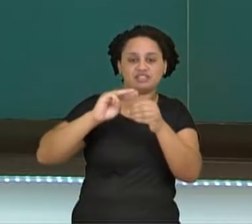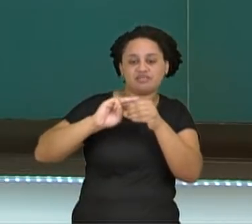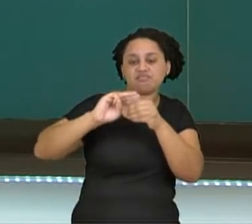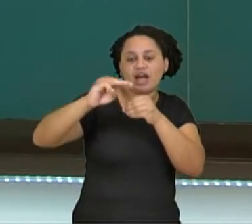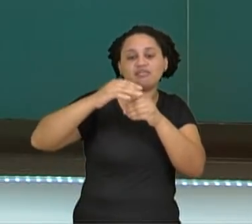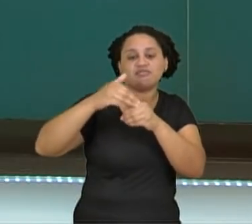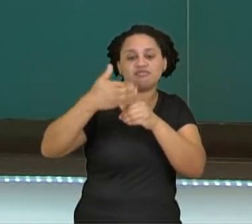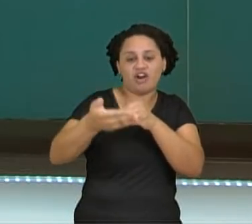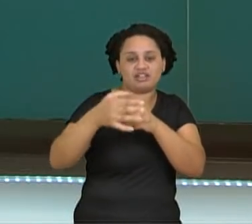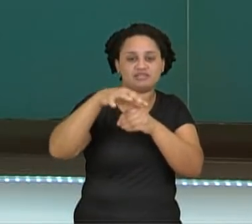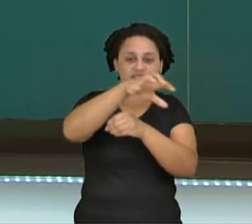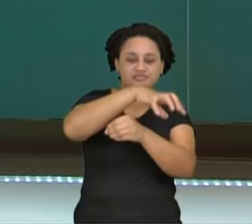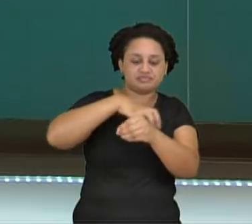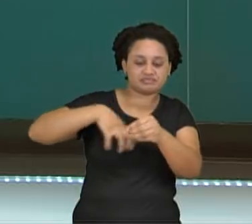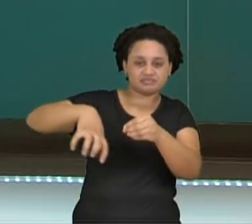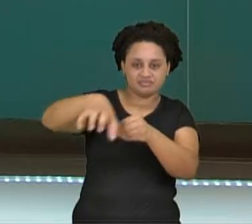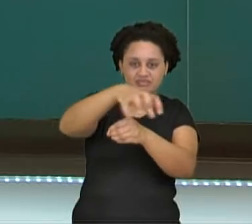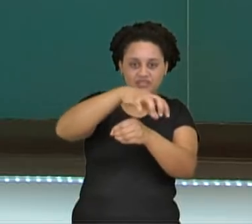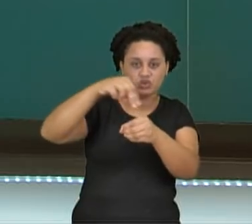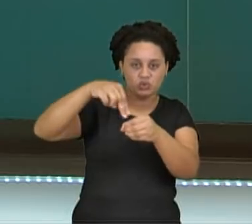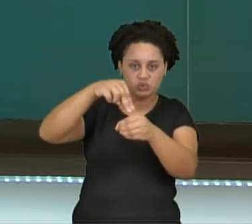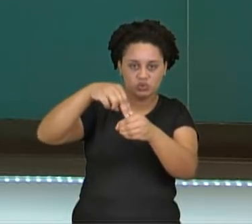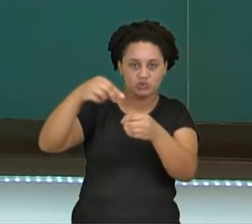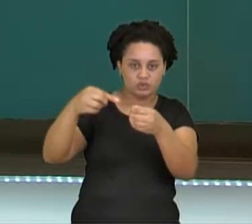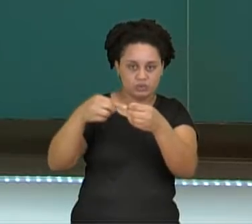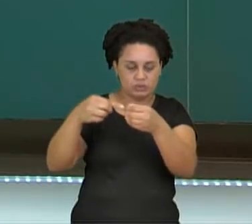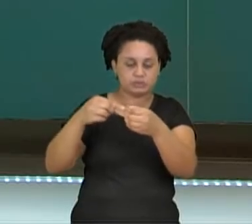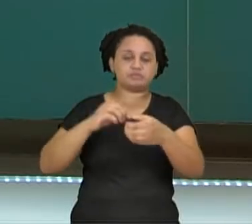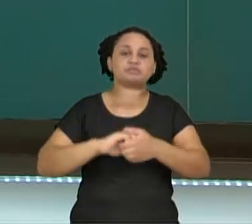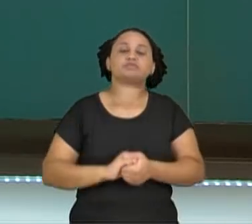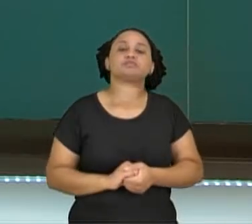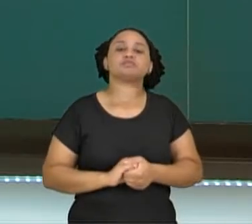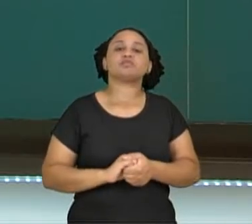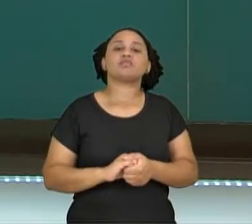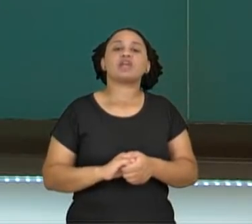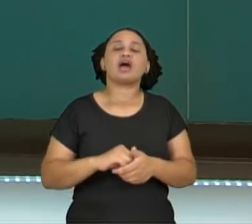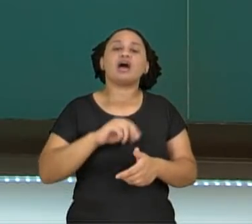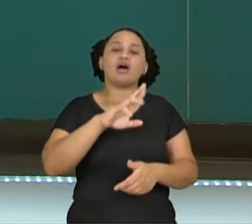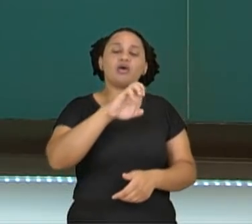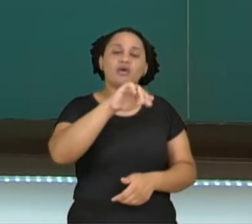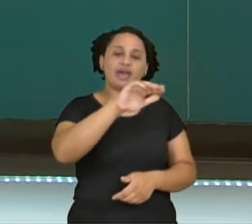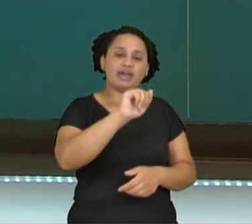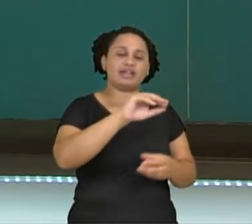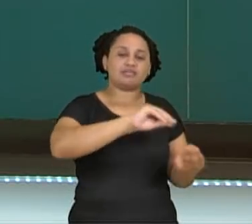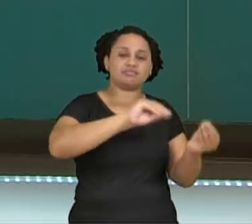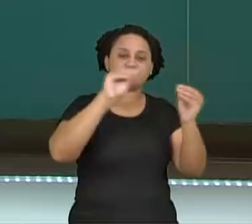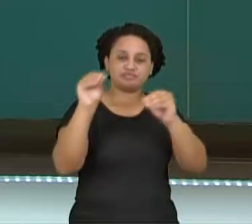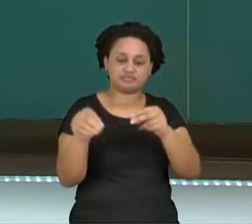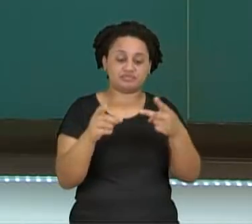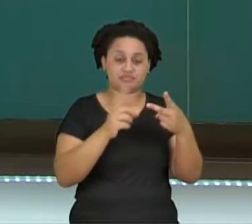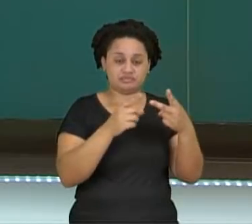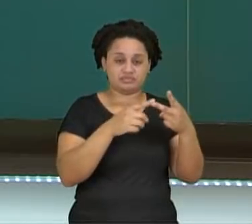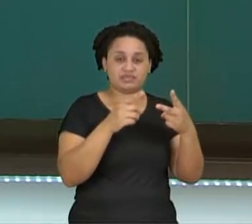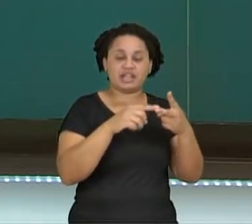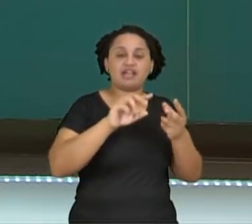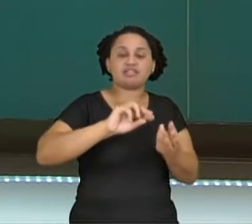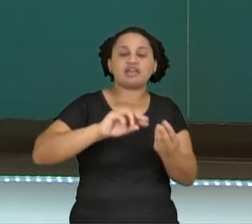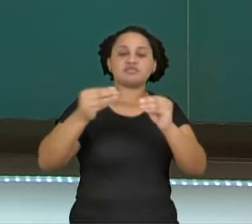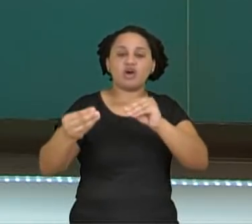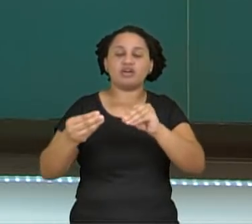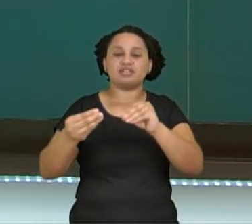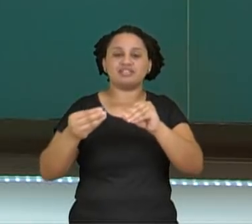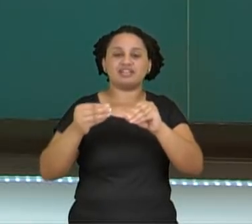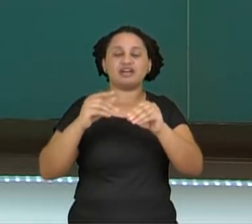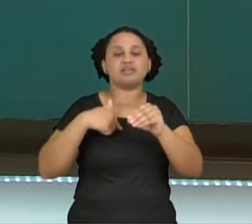que é o DNA, e leva até o citoplasma, tá? O RNA transportador, ele transporta os aminoácidos para formar a proteína.